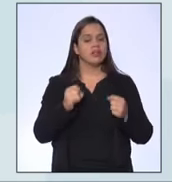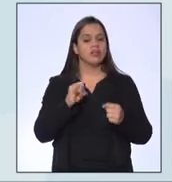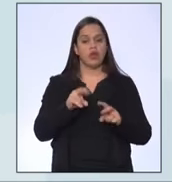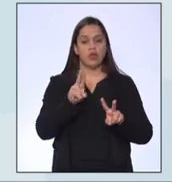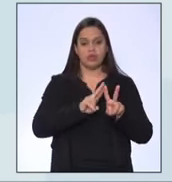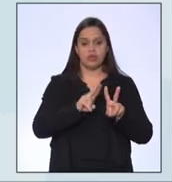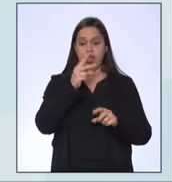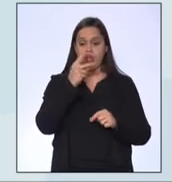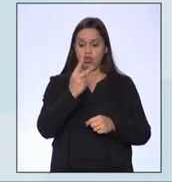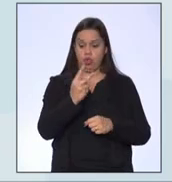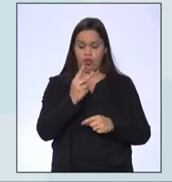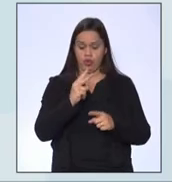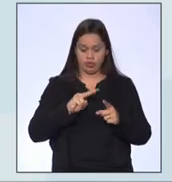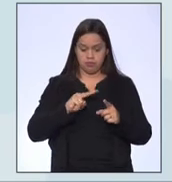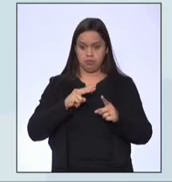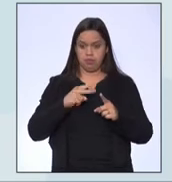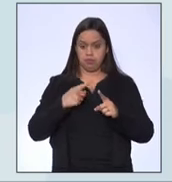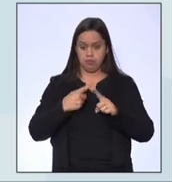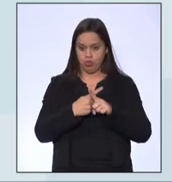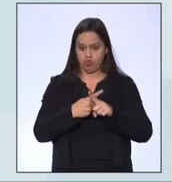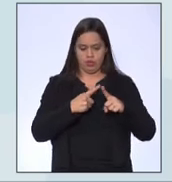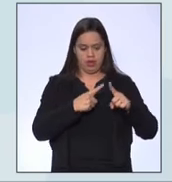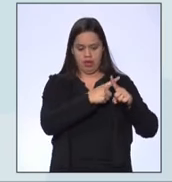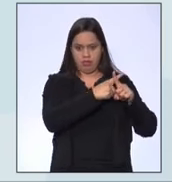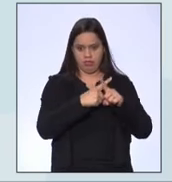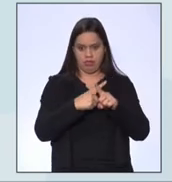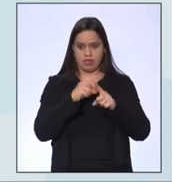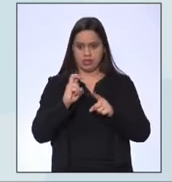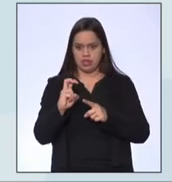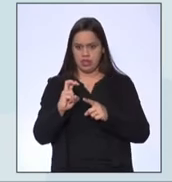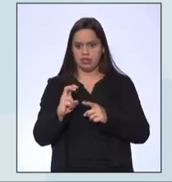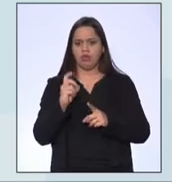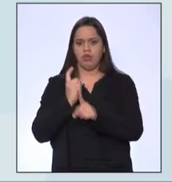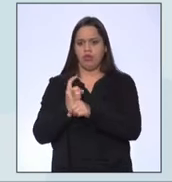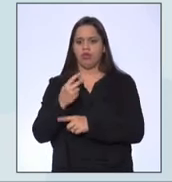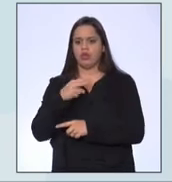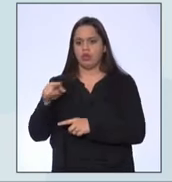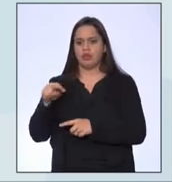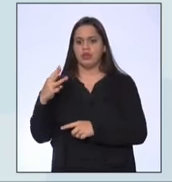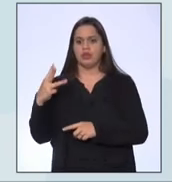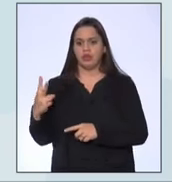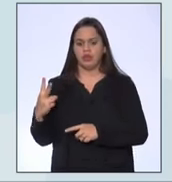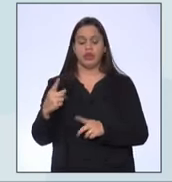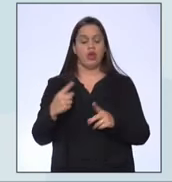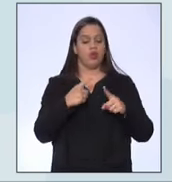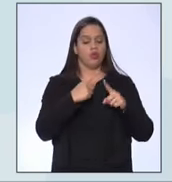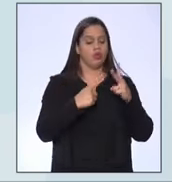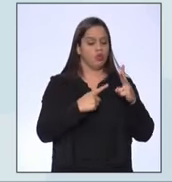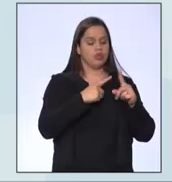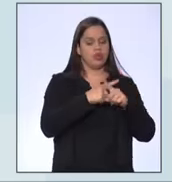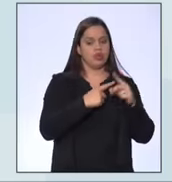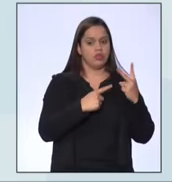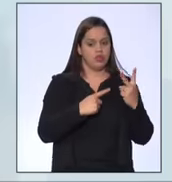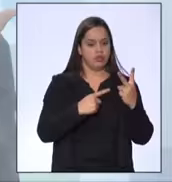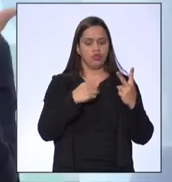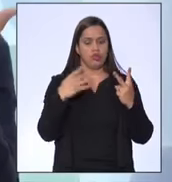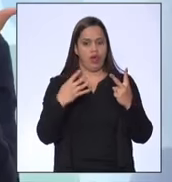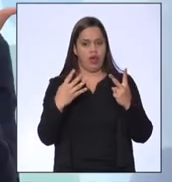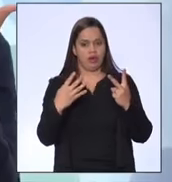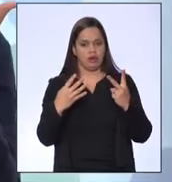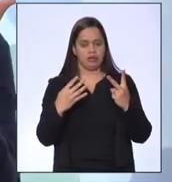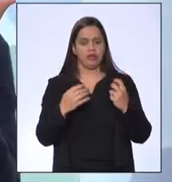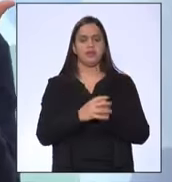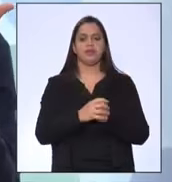2 e multiplicar por ele mesmo 5 vezes, eu chego no 32. Vamos comigo. 2 vezes 2, 4. Já usei duas vezes,